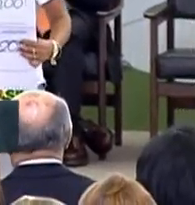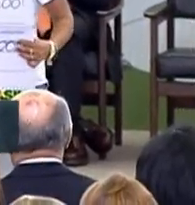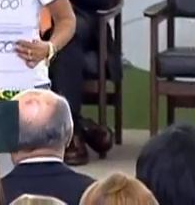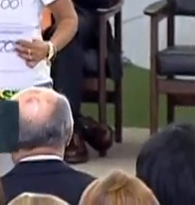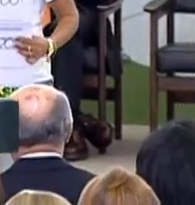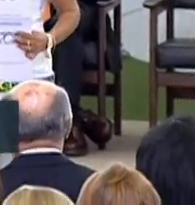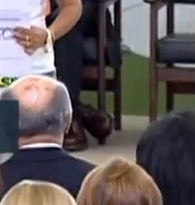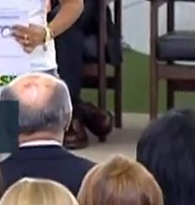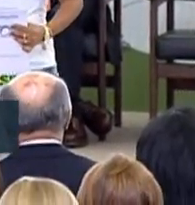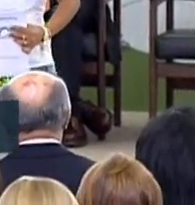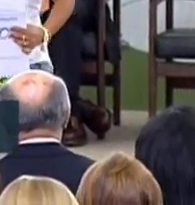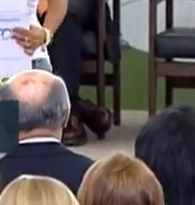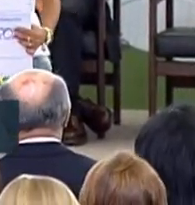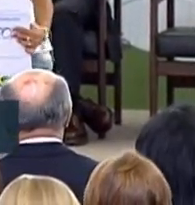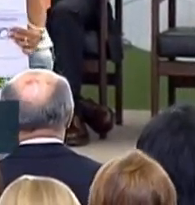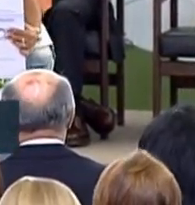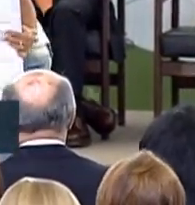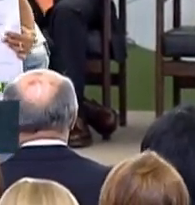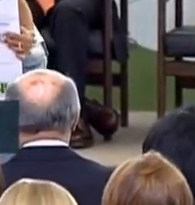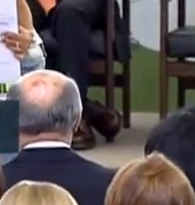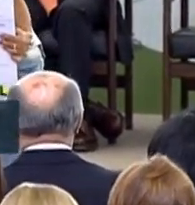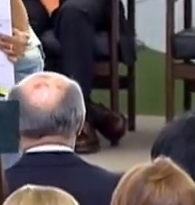E aí